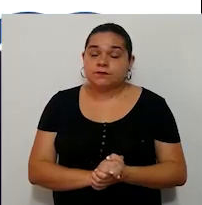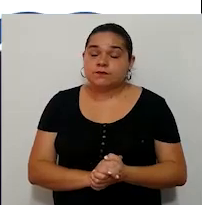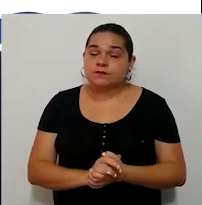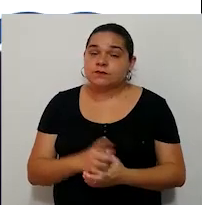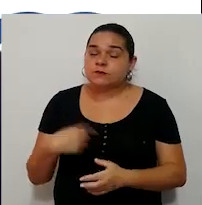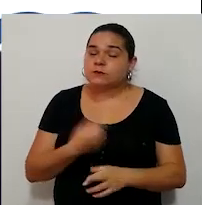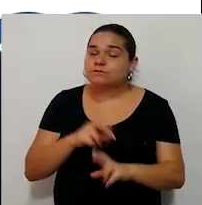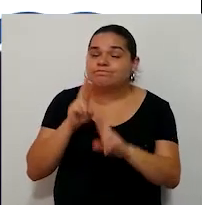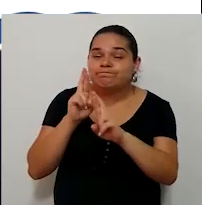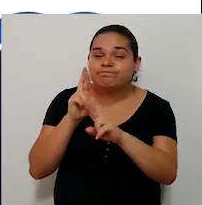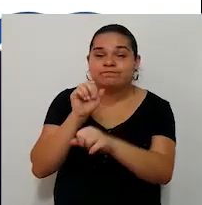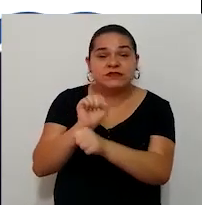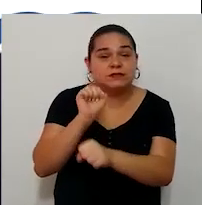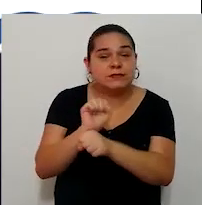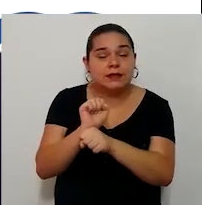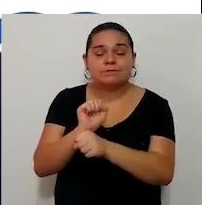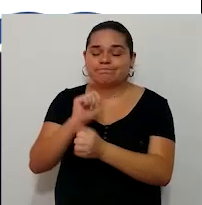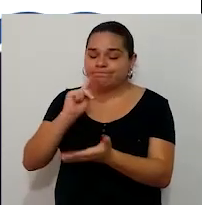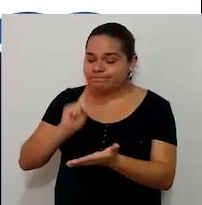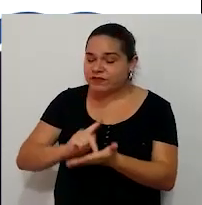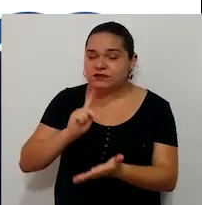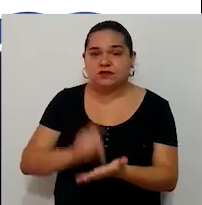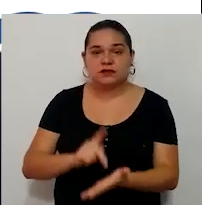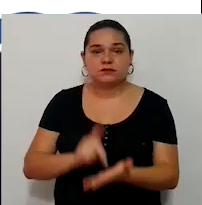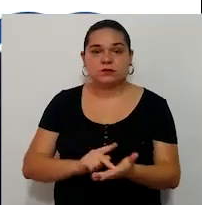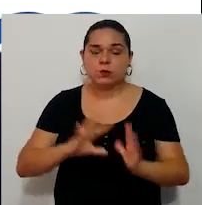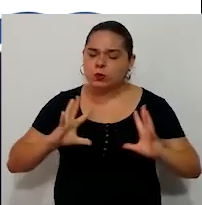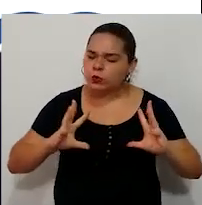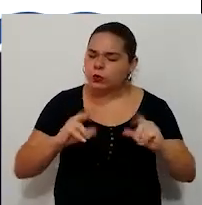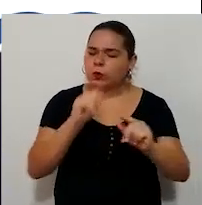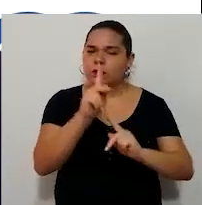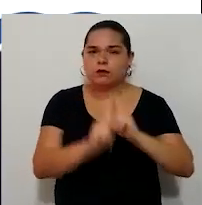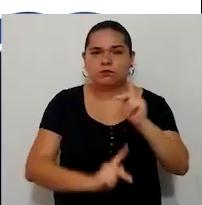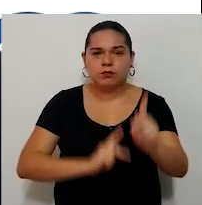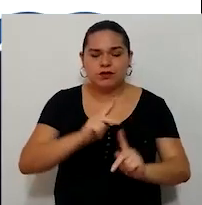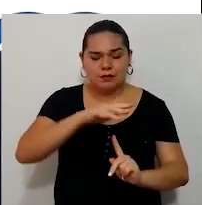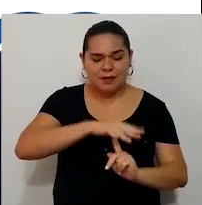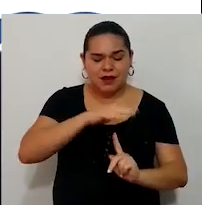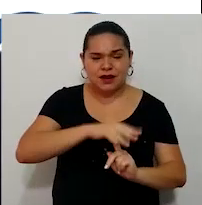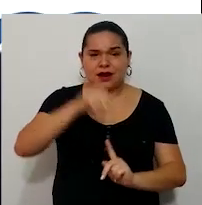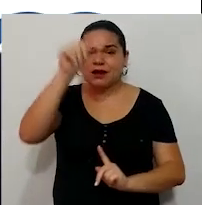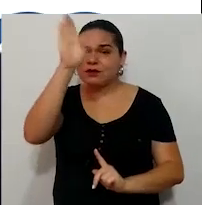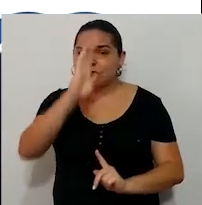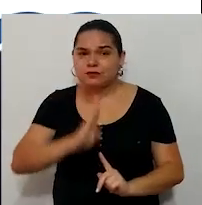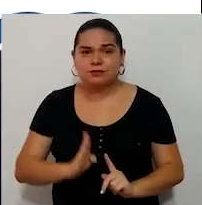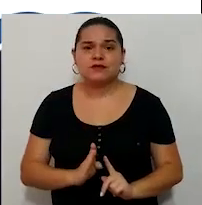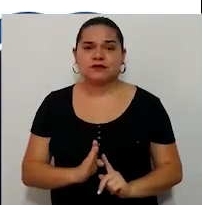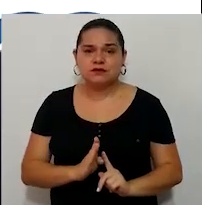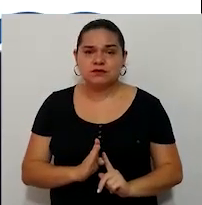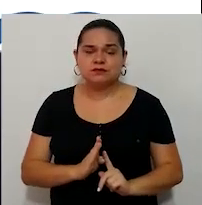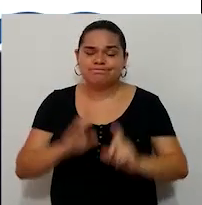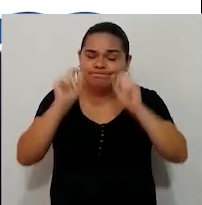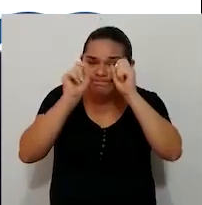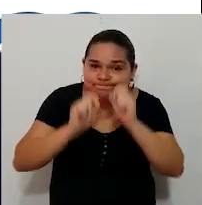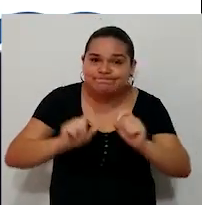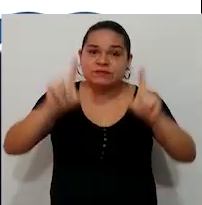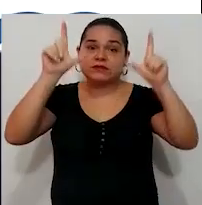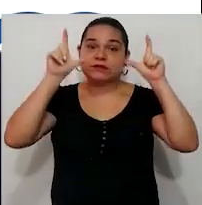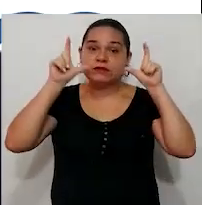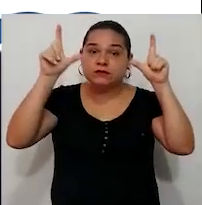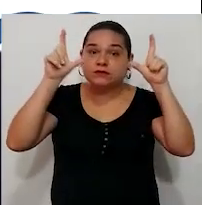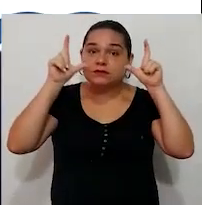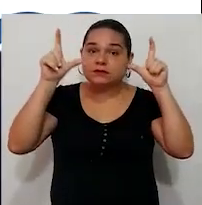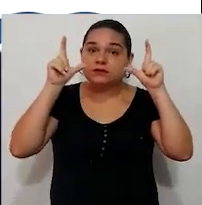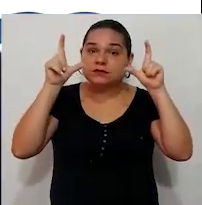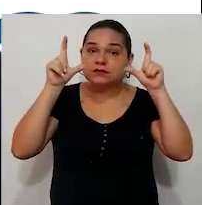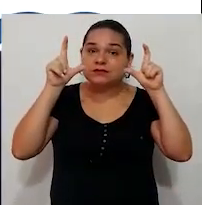Esperamos, sinceramente, que a população do Paraná e do Brasil acordem